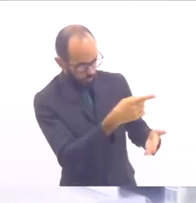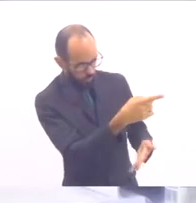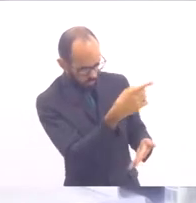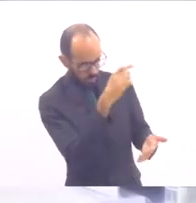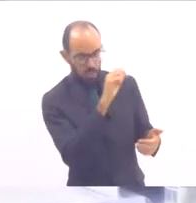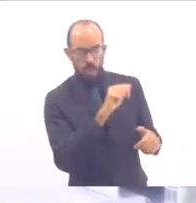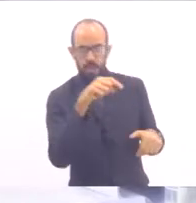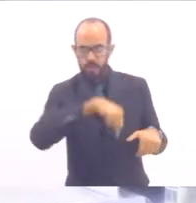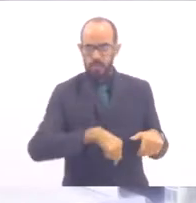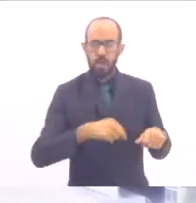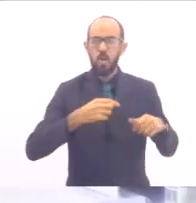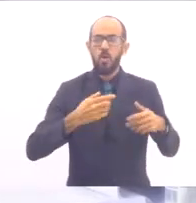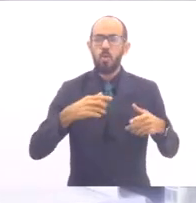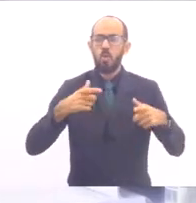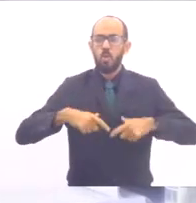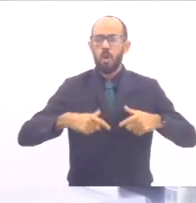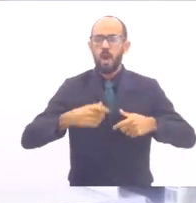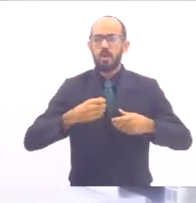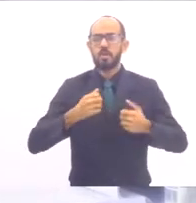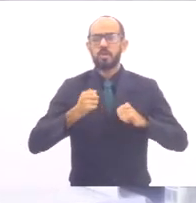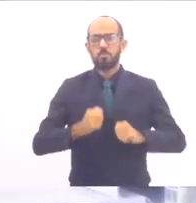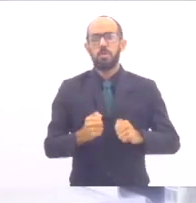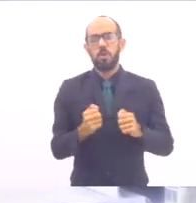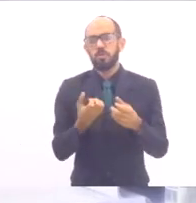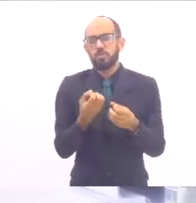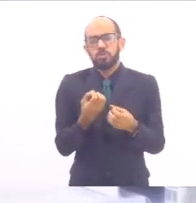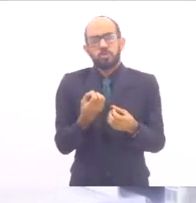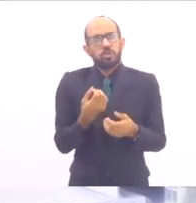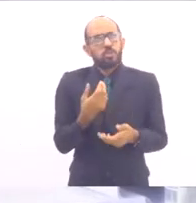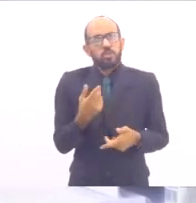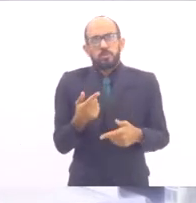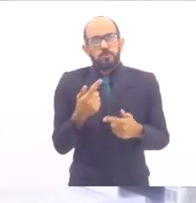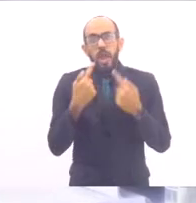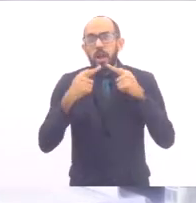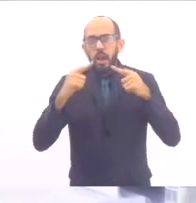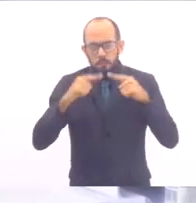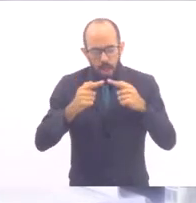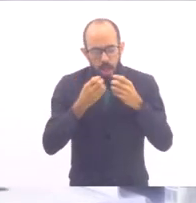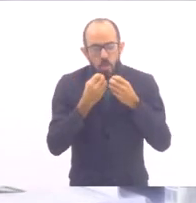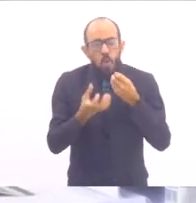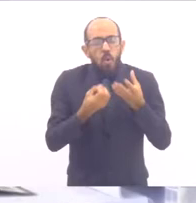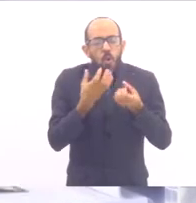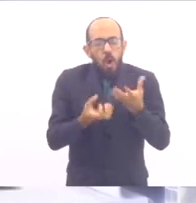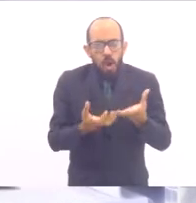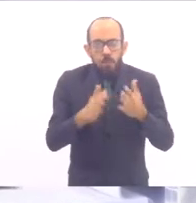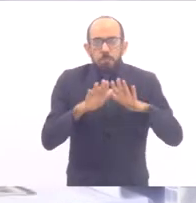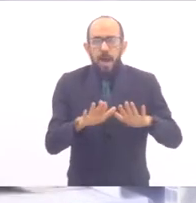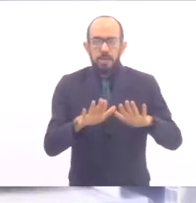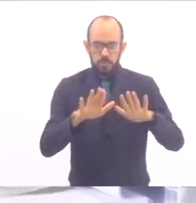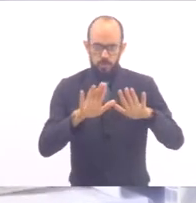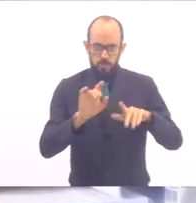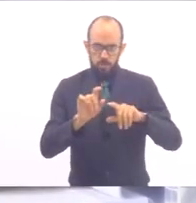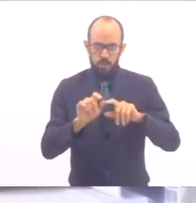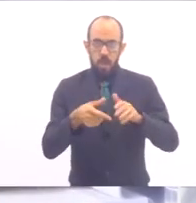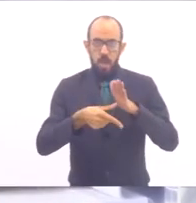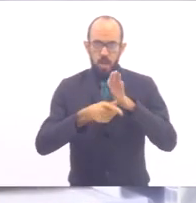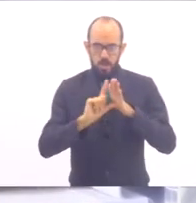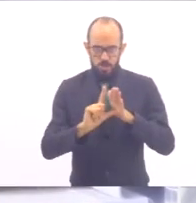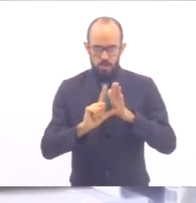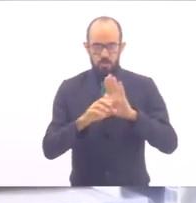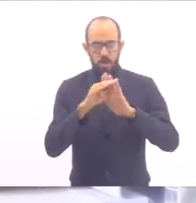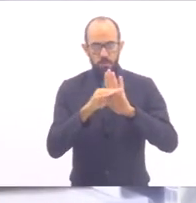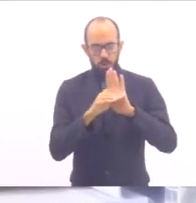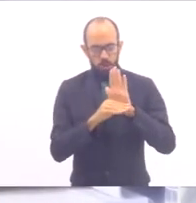que as pessoas podem, claro, fazer todas as críticas e desabafar. Mas antes de passar agora pela nossa programação,